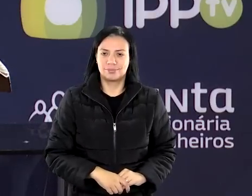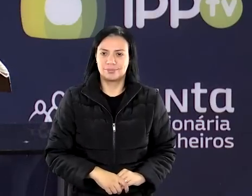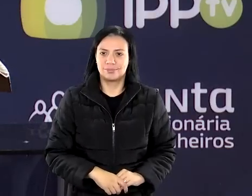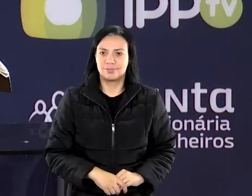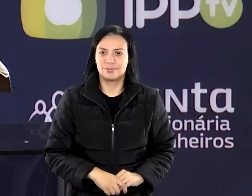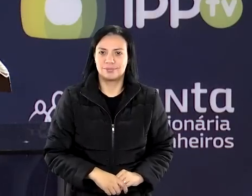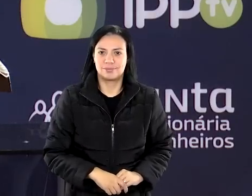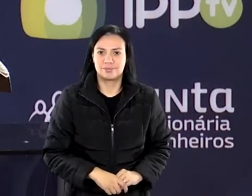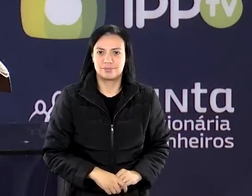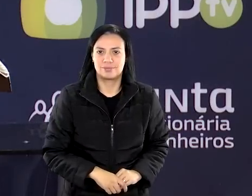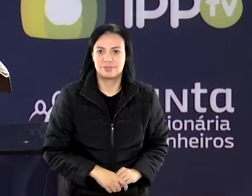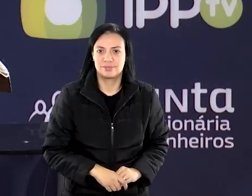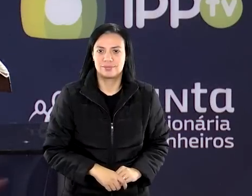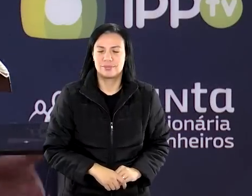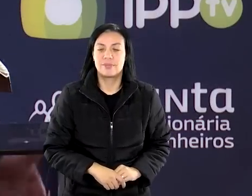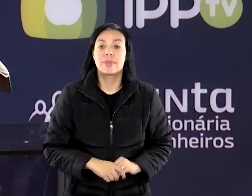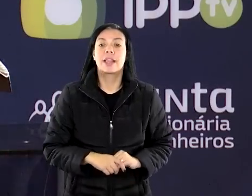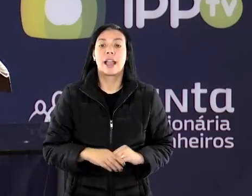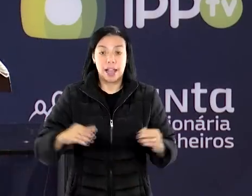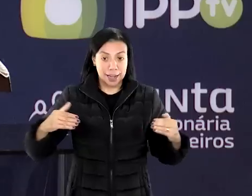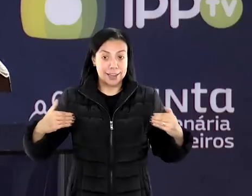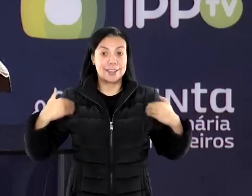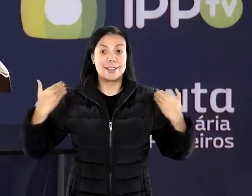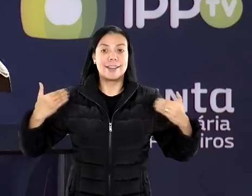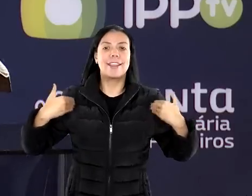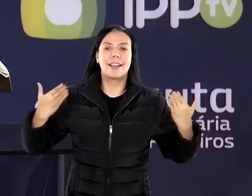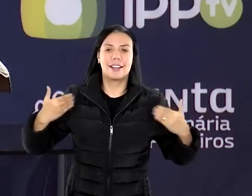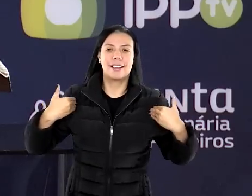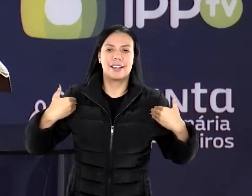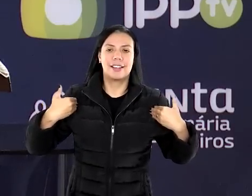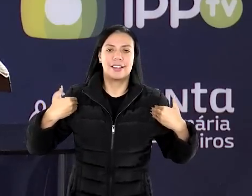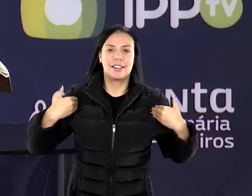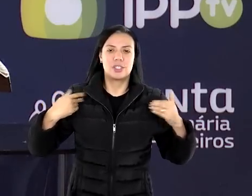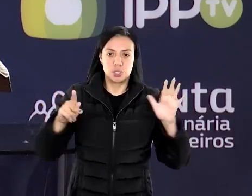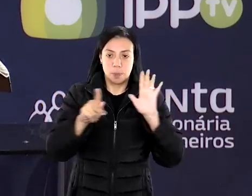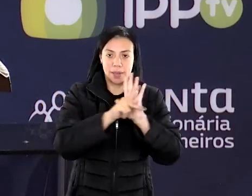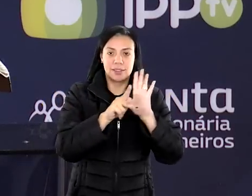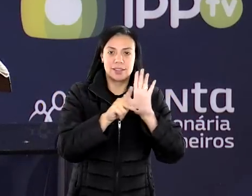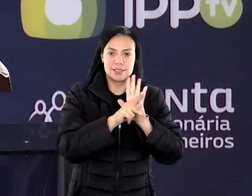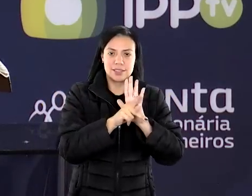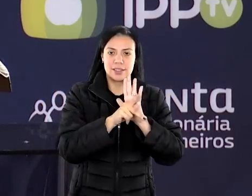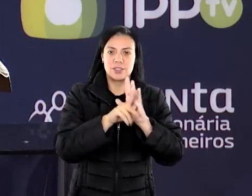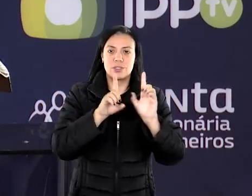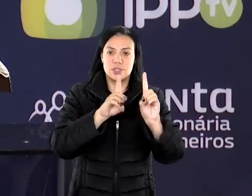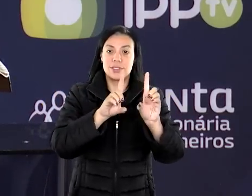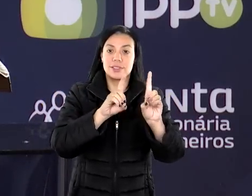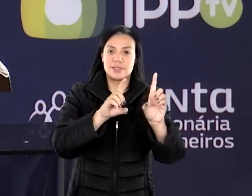Terceiro lugar, a felicidade de ser um discípulo de Jesus